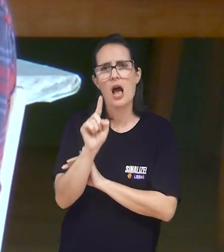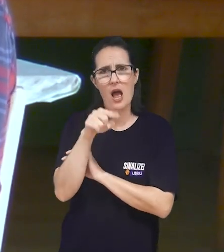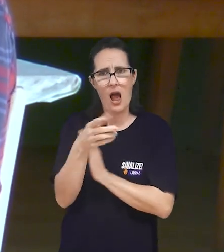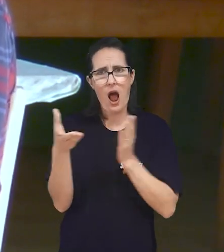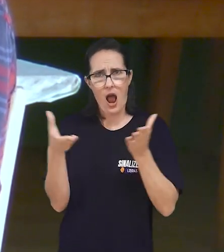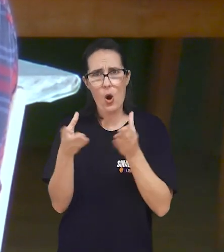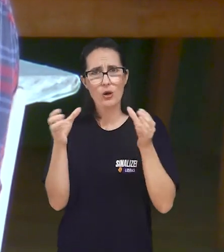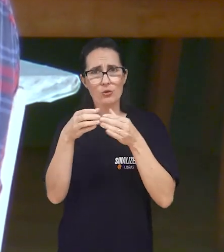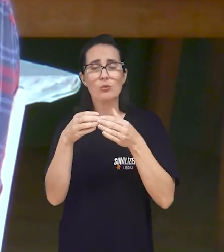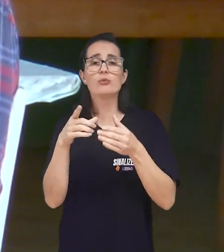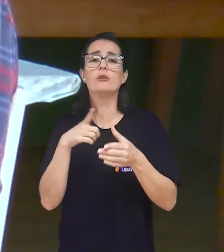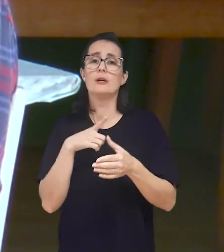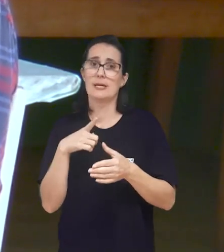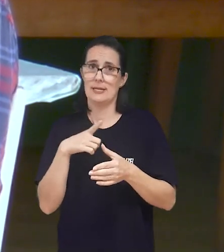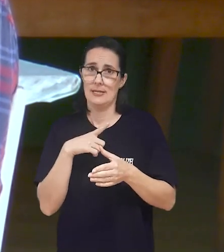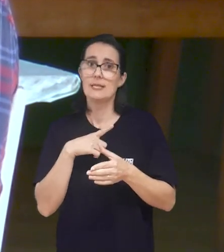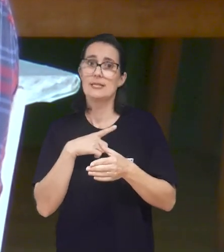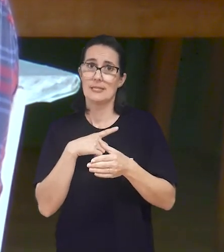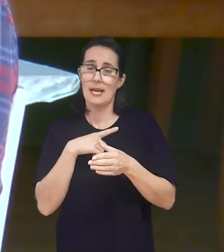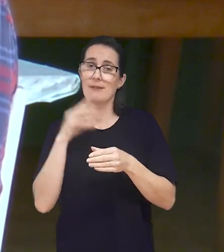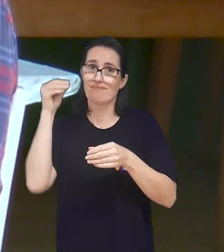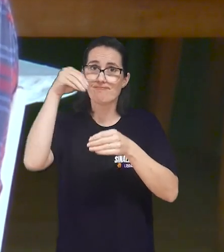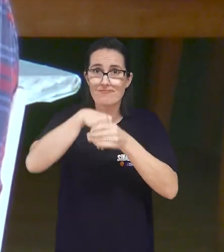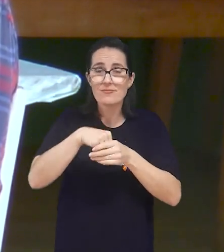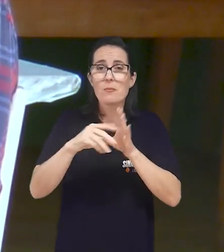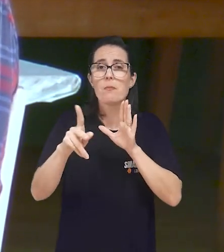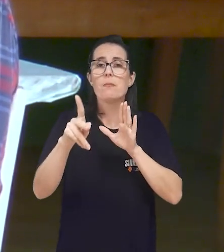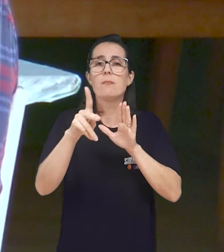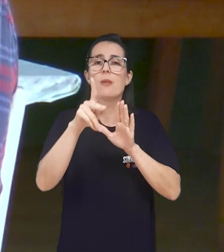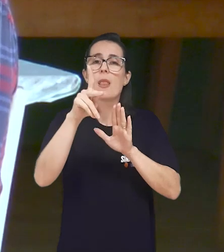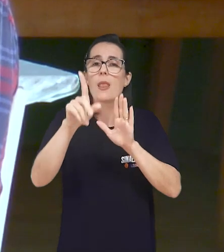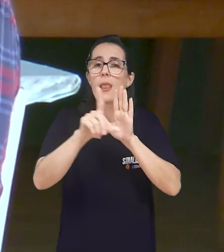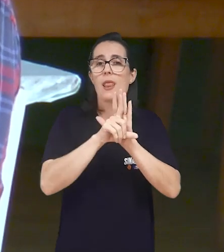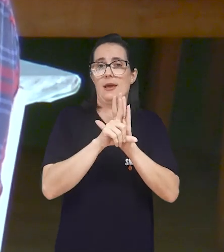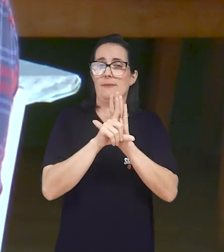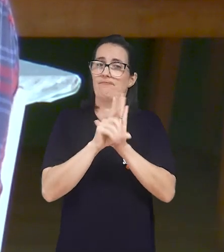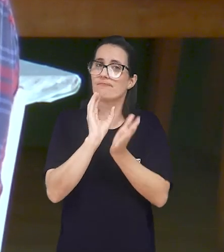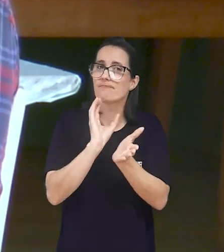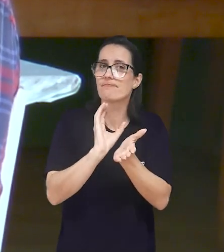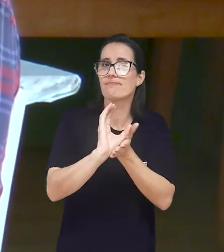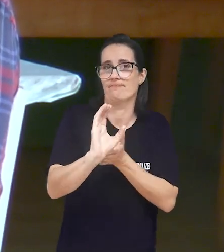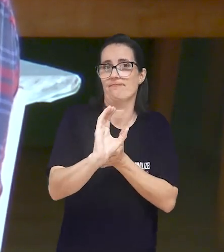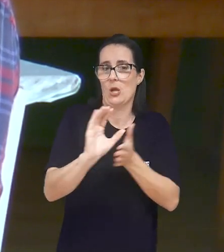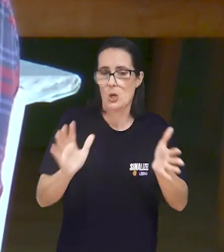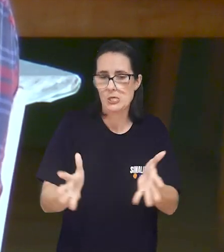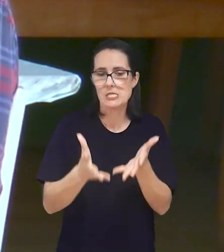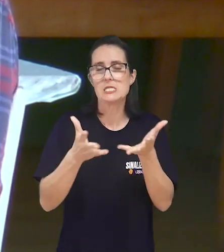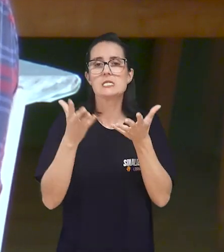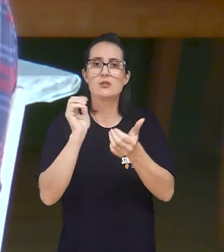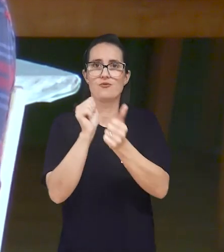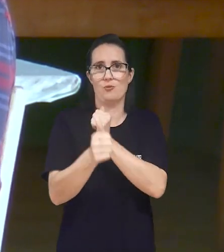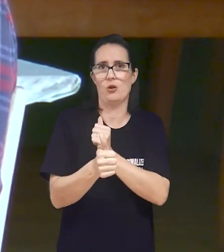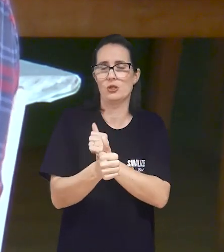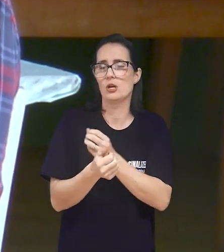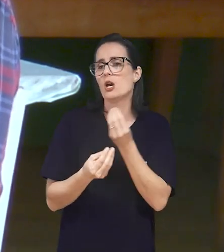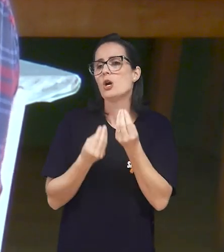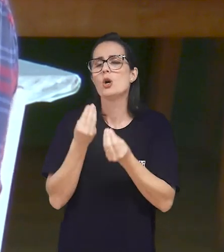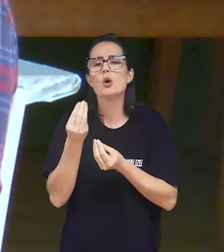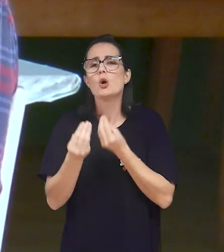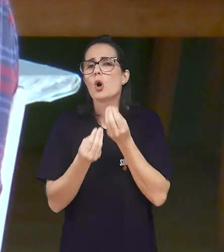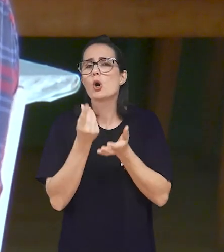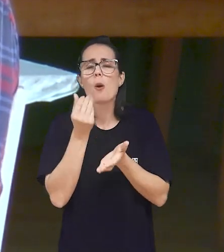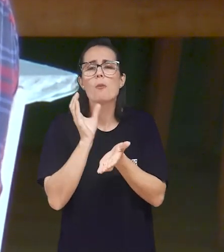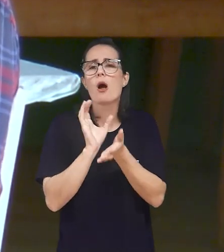incentivo ao esporte. Como que vocês imaginam que essa lei então vai contribuir para a manutenção do espaço